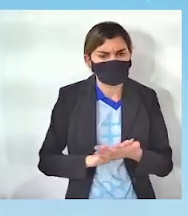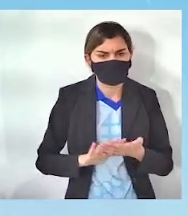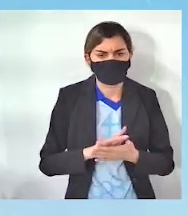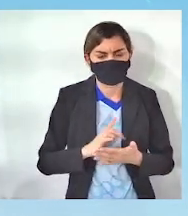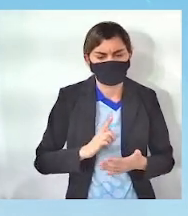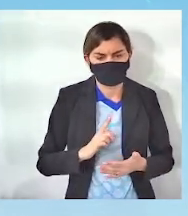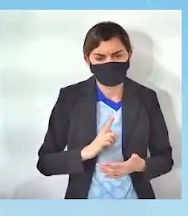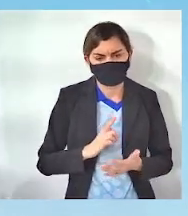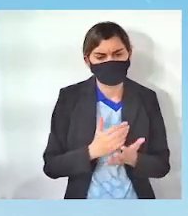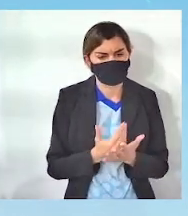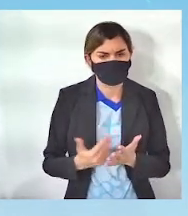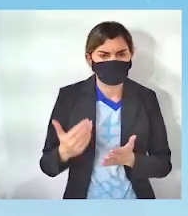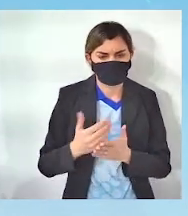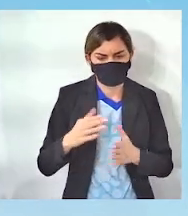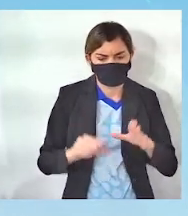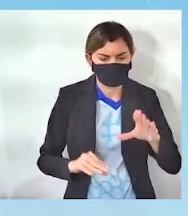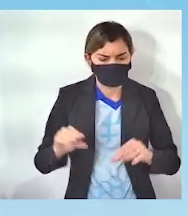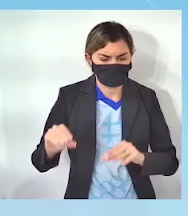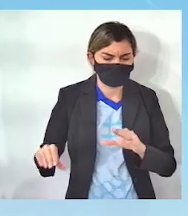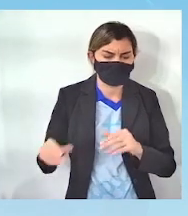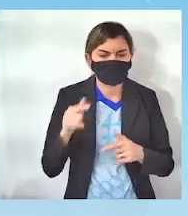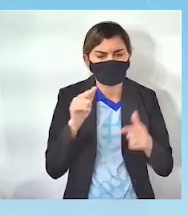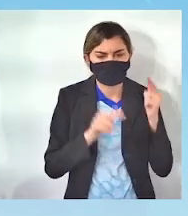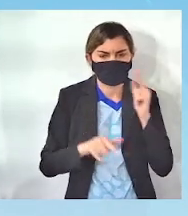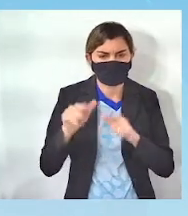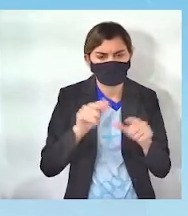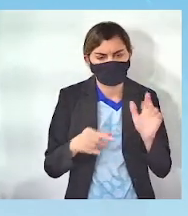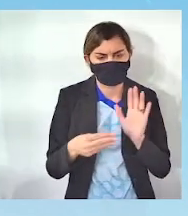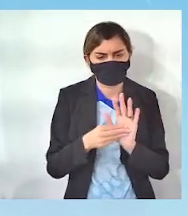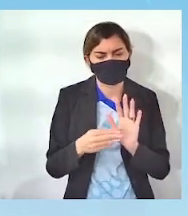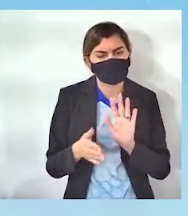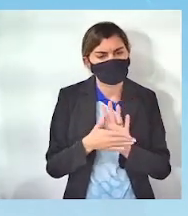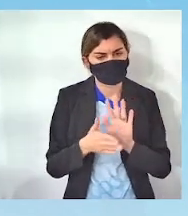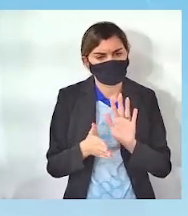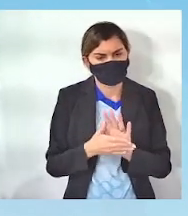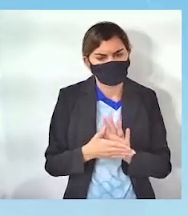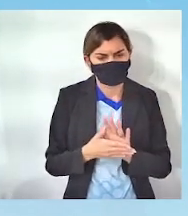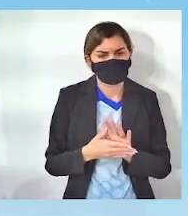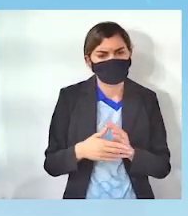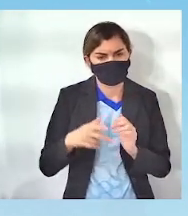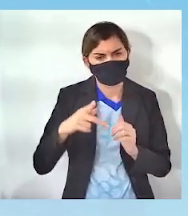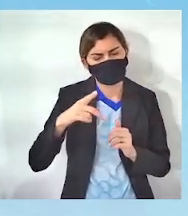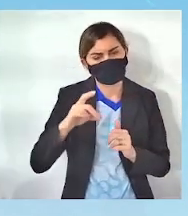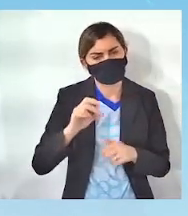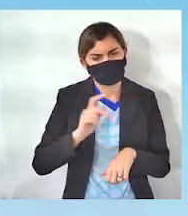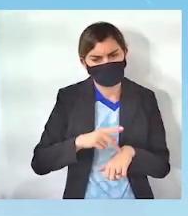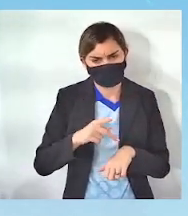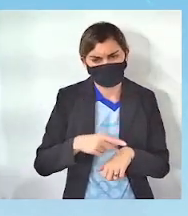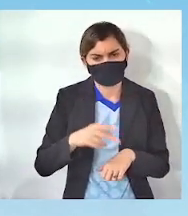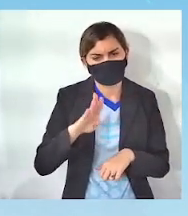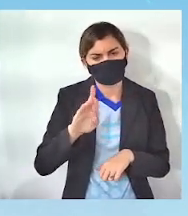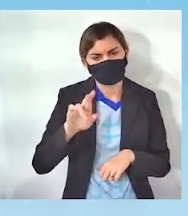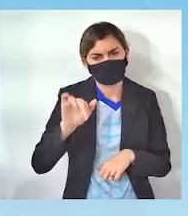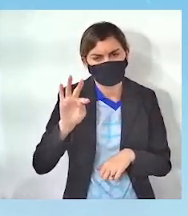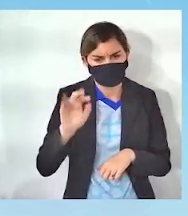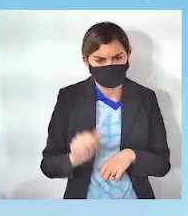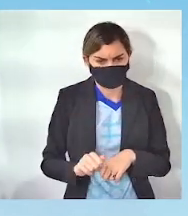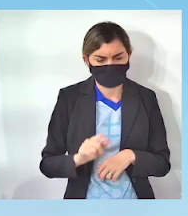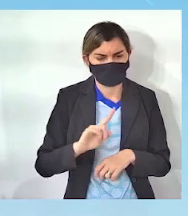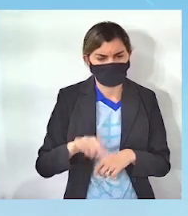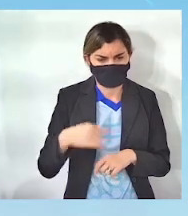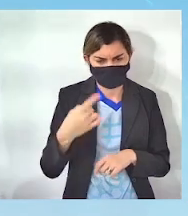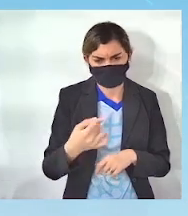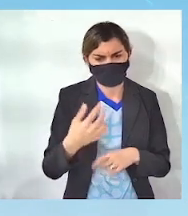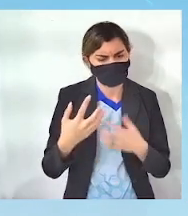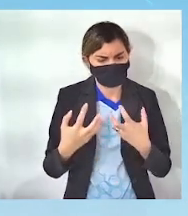um aspecto mais fluido, você consegue colocar a sua mão e puxar uma pedrinha lá, uma brita. Depois que ele